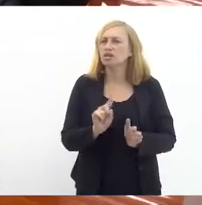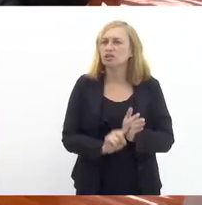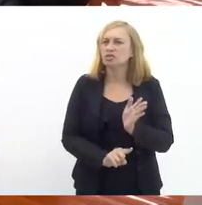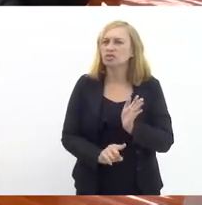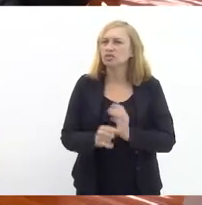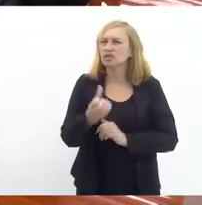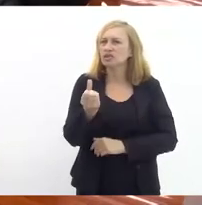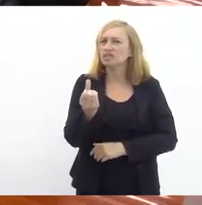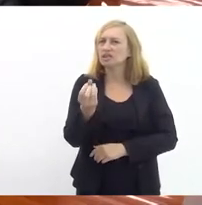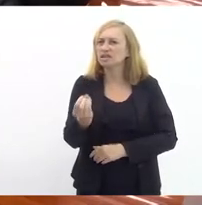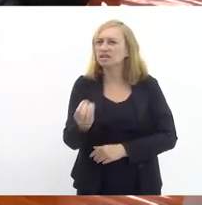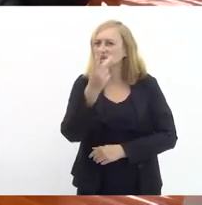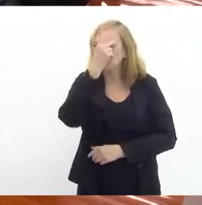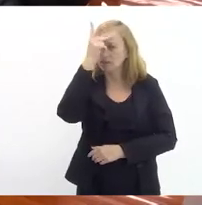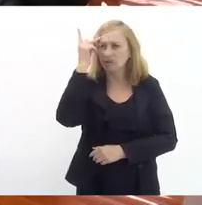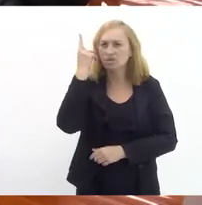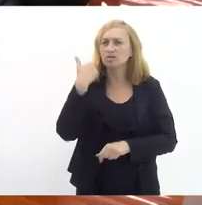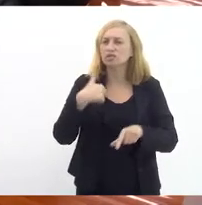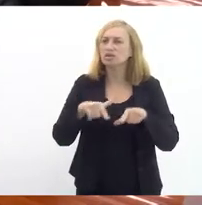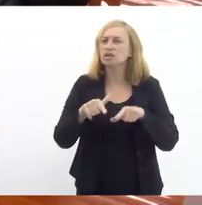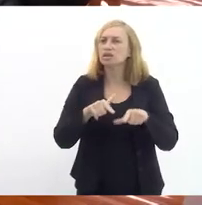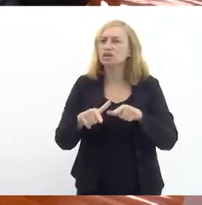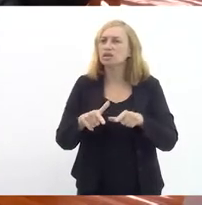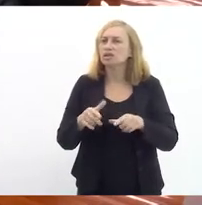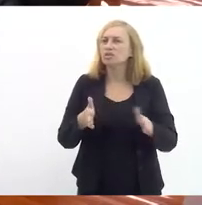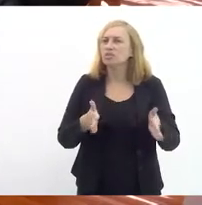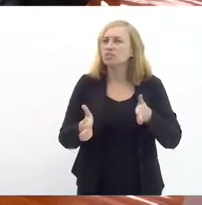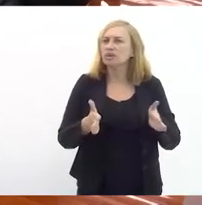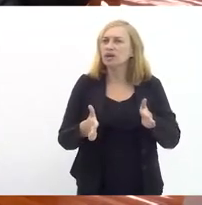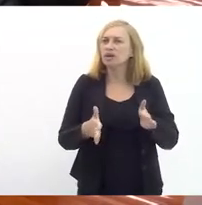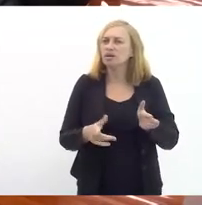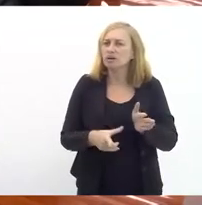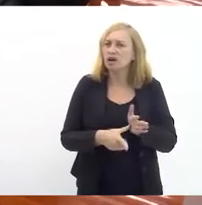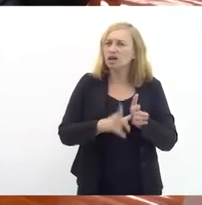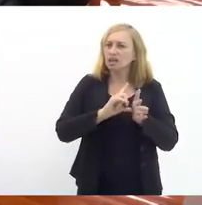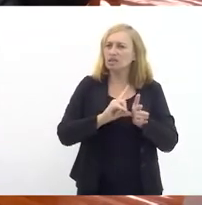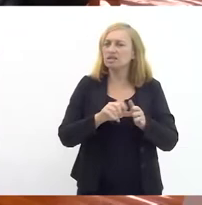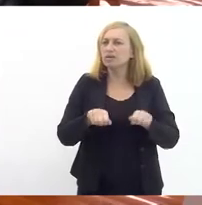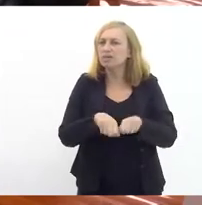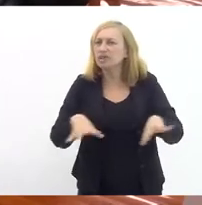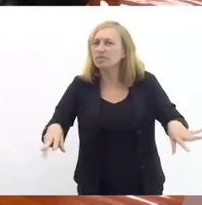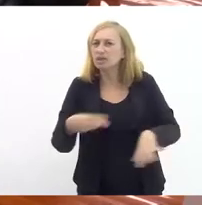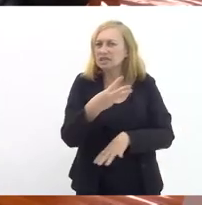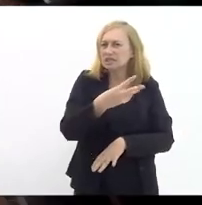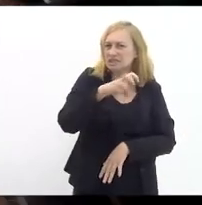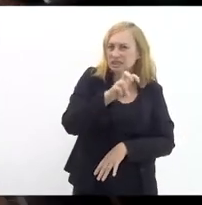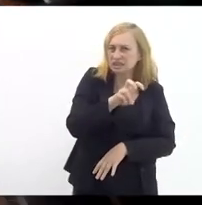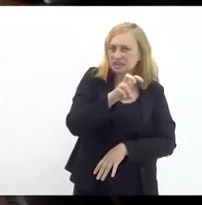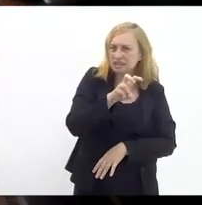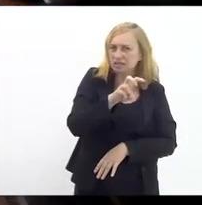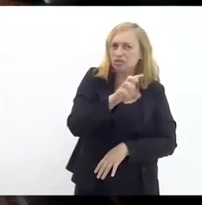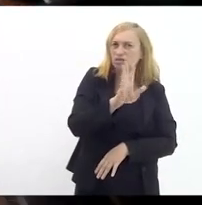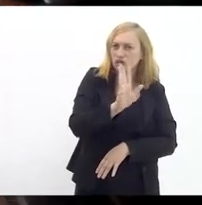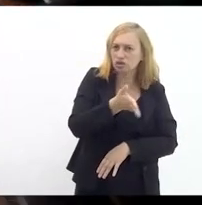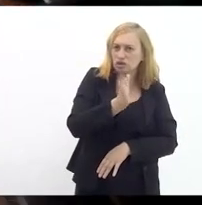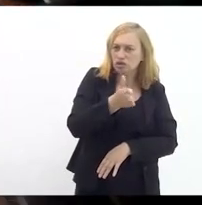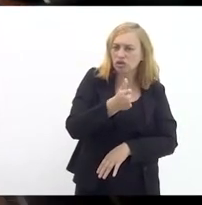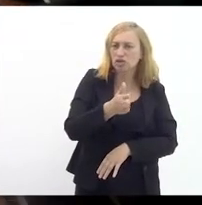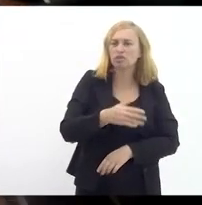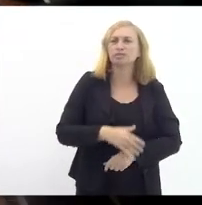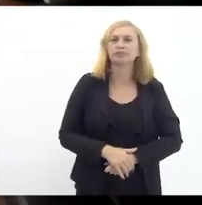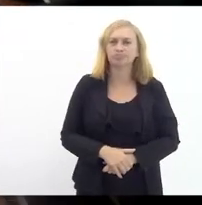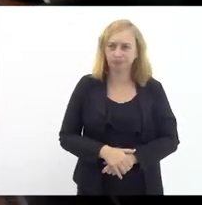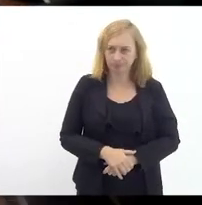servidores. No período anterior à pandemia, ele já contava com 35. Ele já contava com o número aquém dos